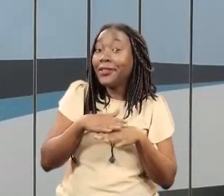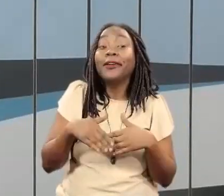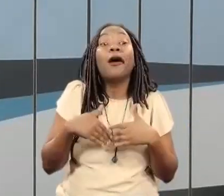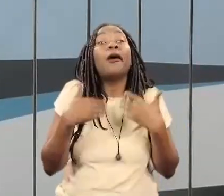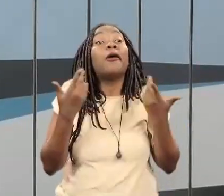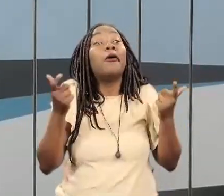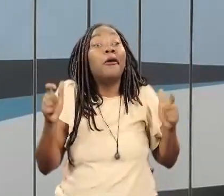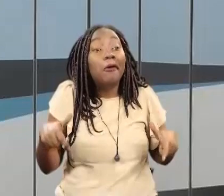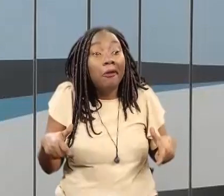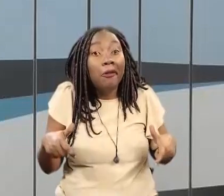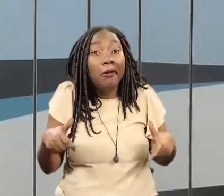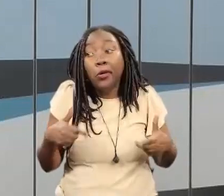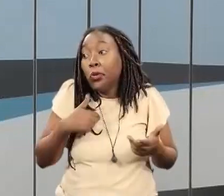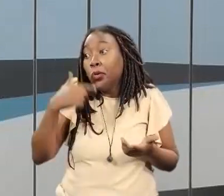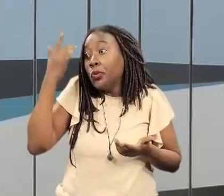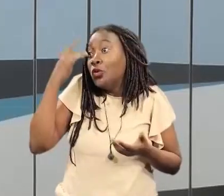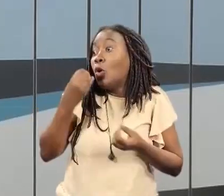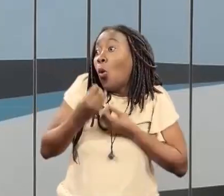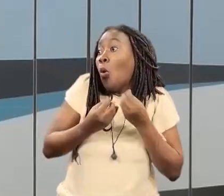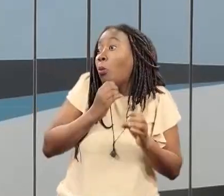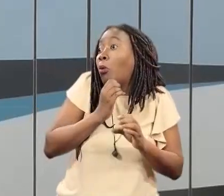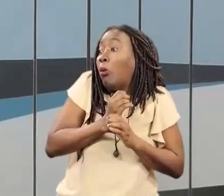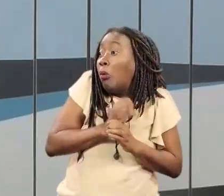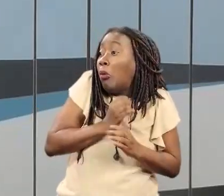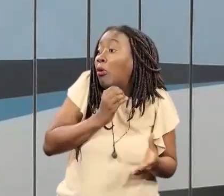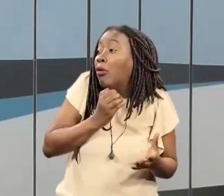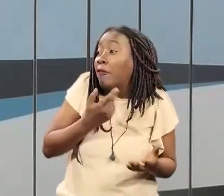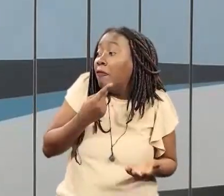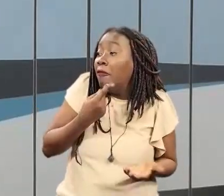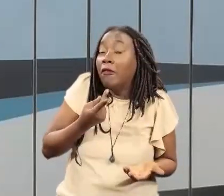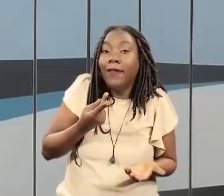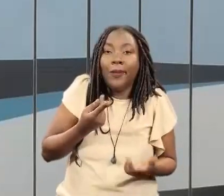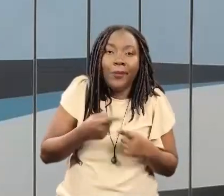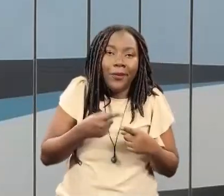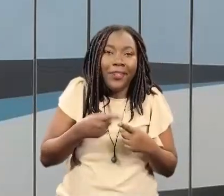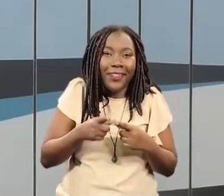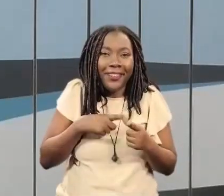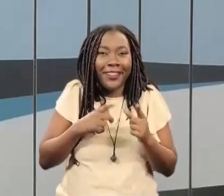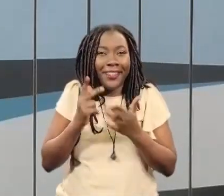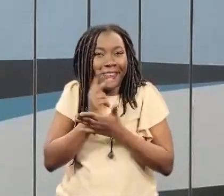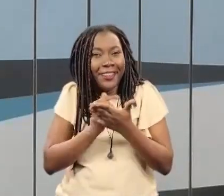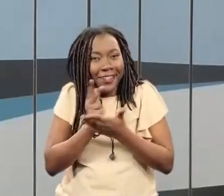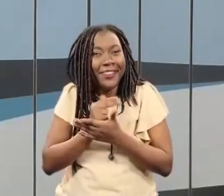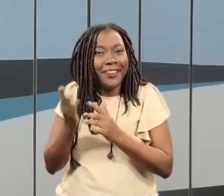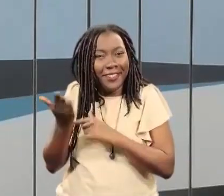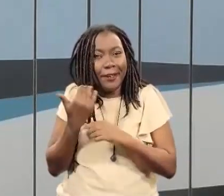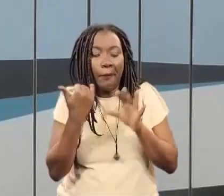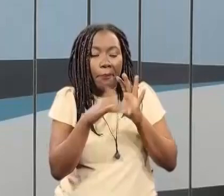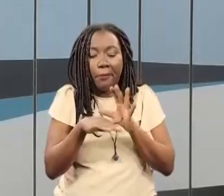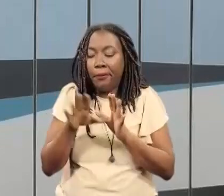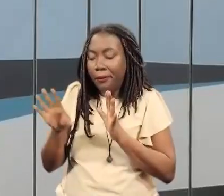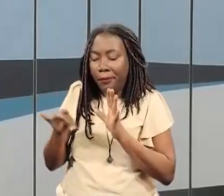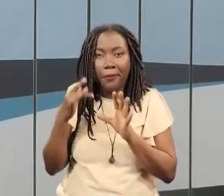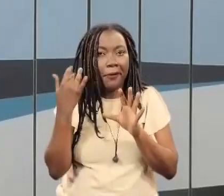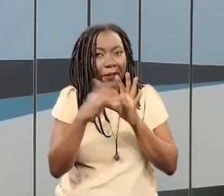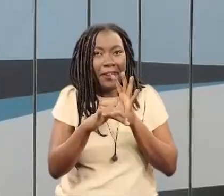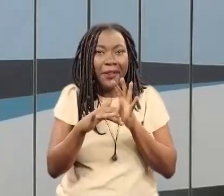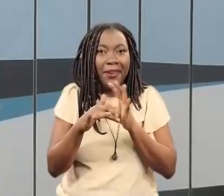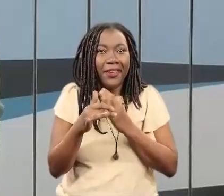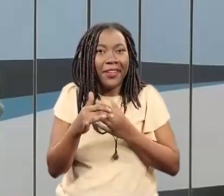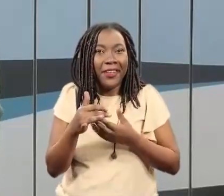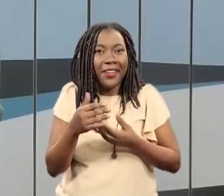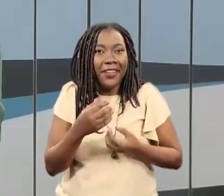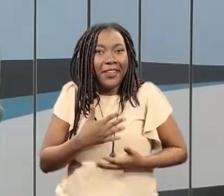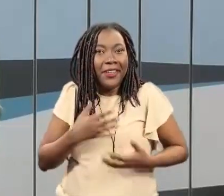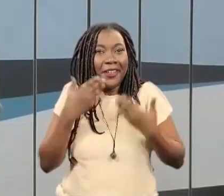Não sei como que eu faço, como que fala, né? Porque lá tem os emojis, tem as figurinhas, famosas figurinhas, que transmite, né, as